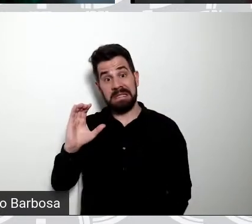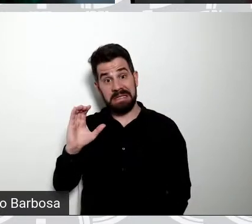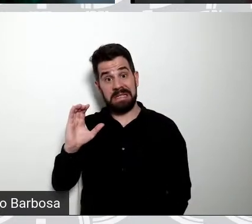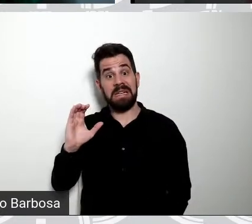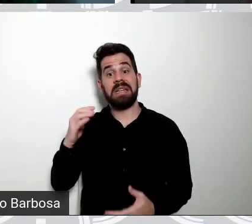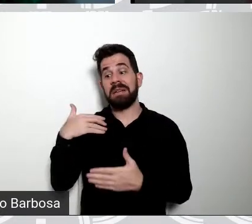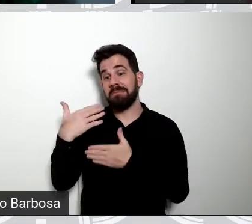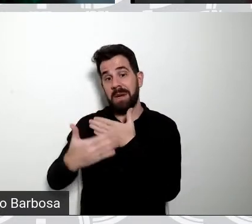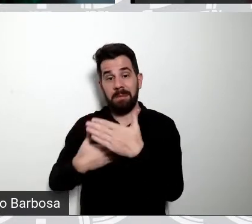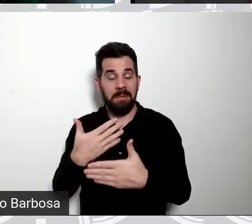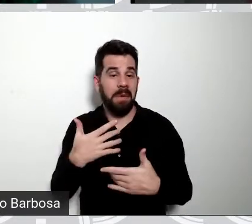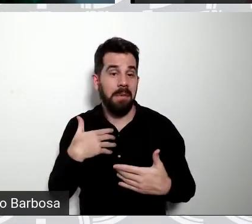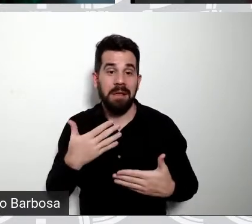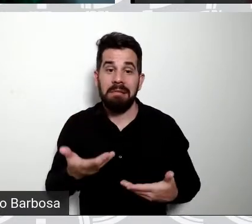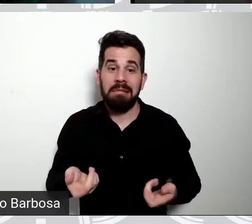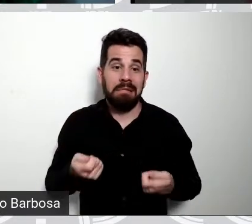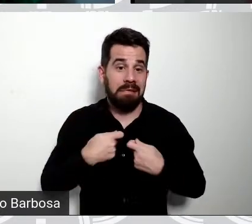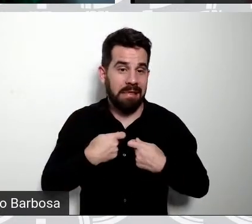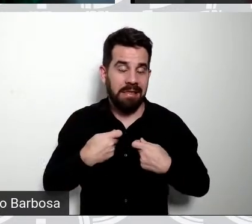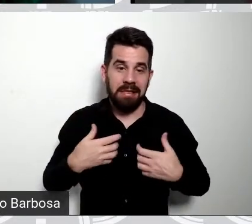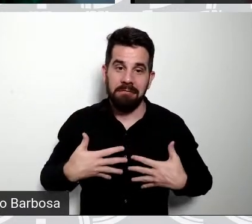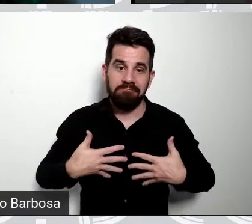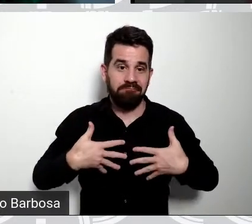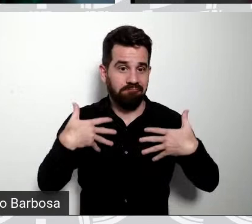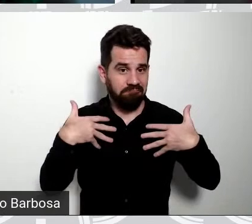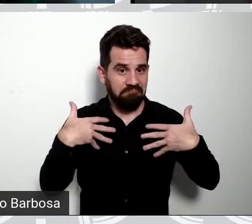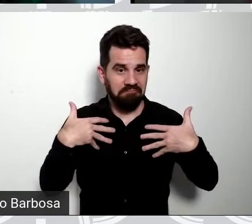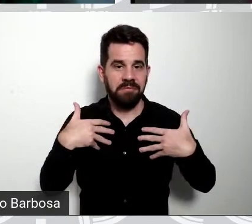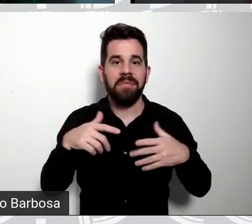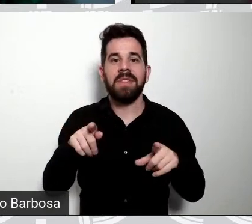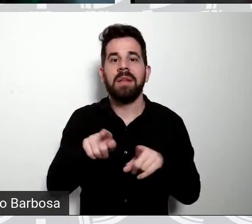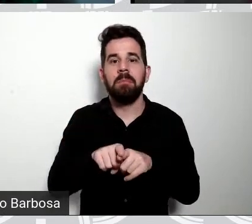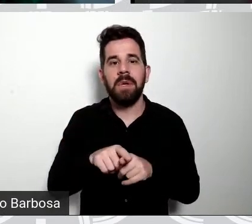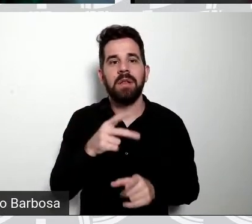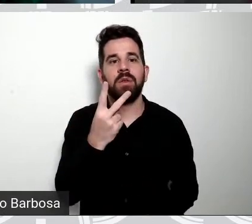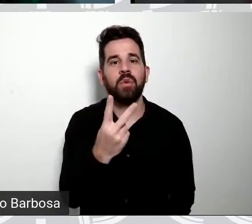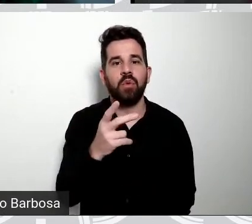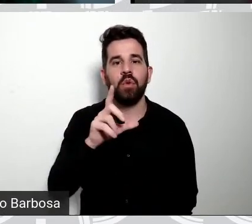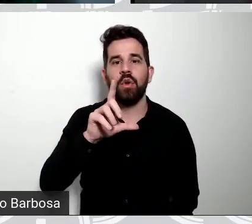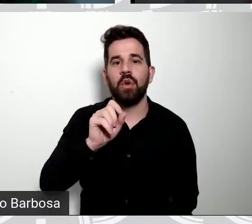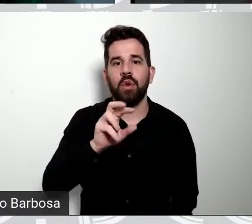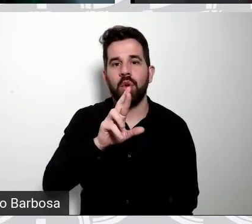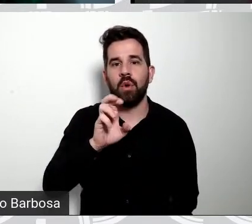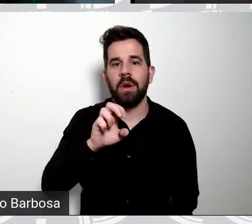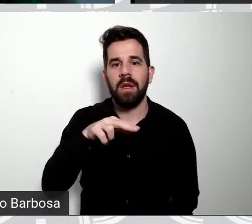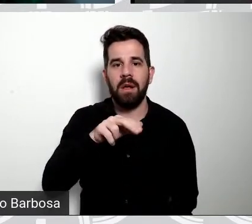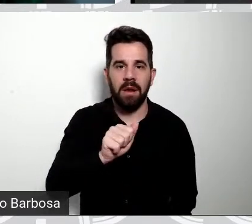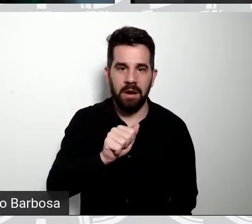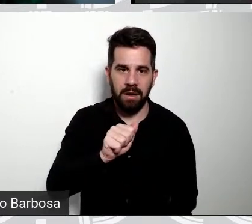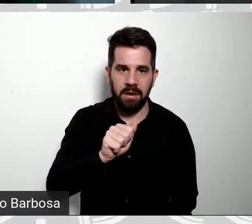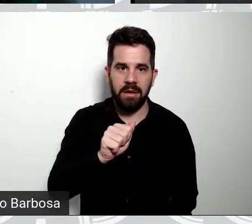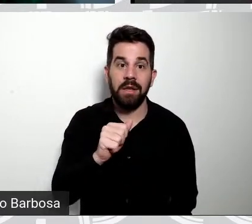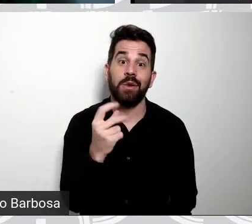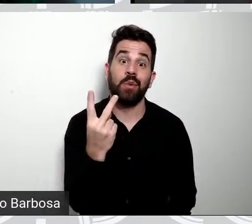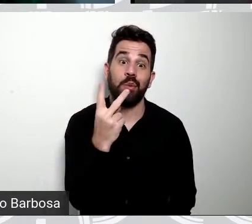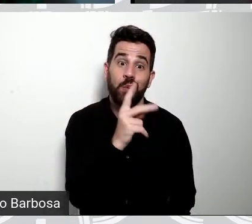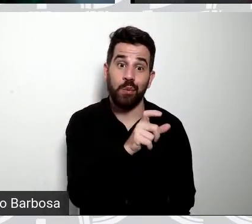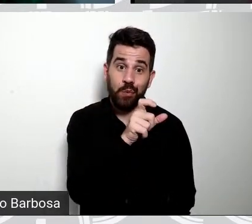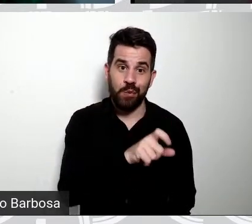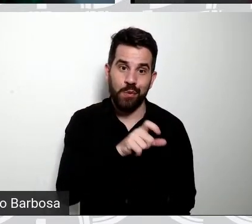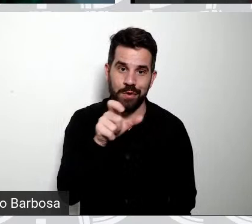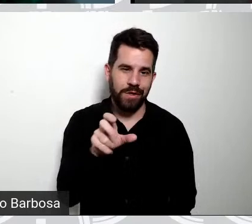me orgulham imensamente. O trabalho das duas Lorenas, da Lorena Rabelo, Lorena Timo, que está num desses